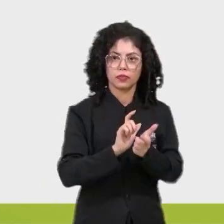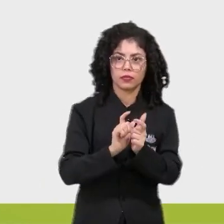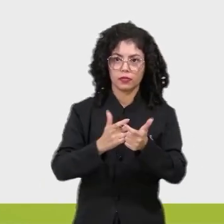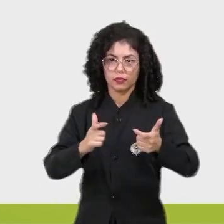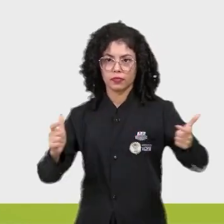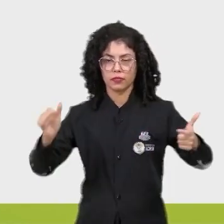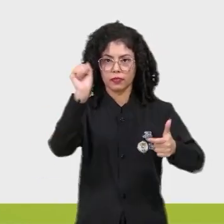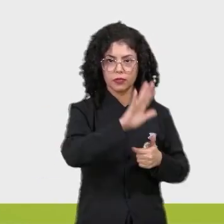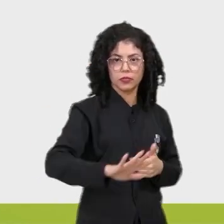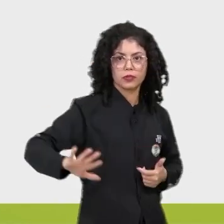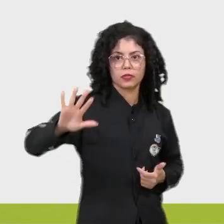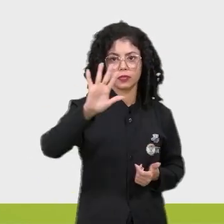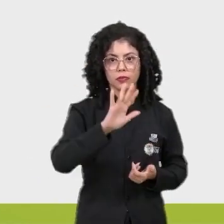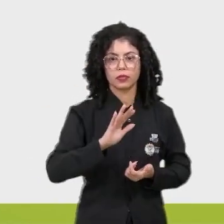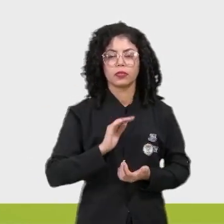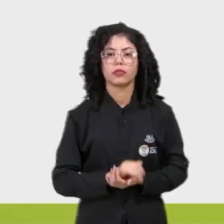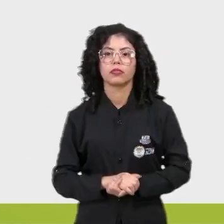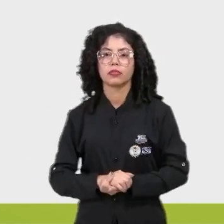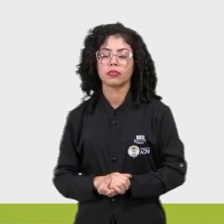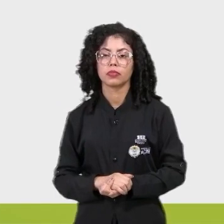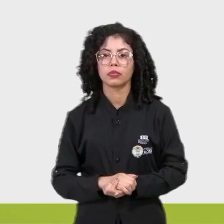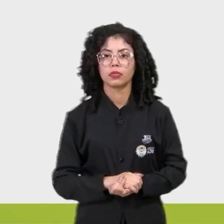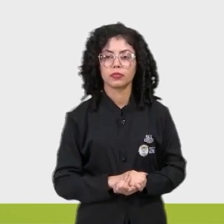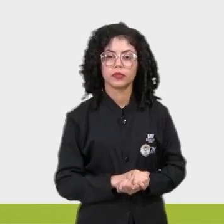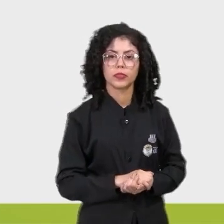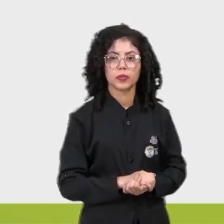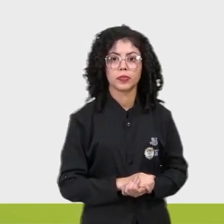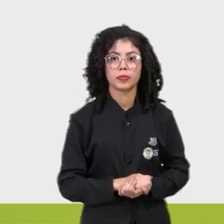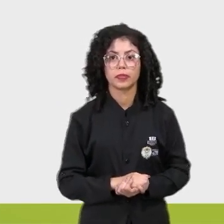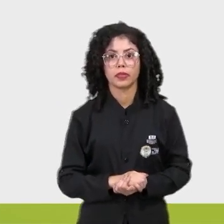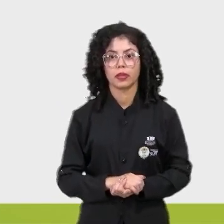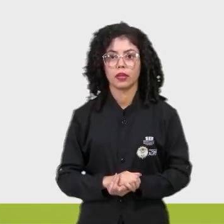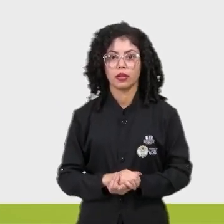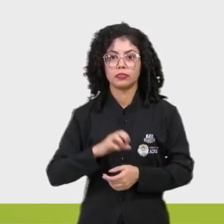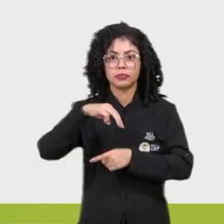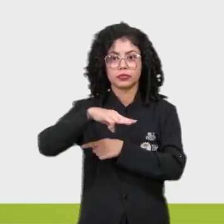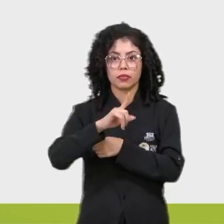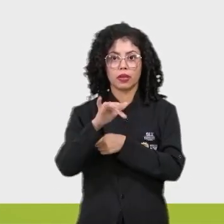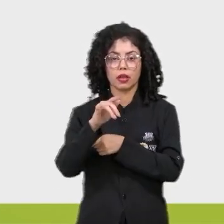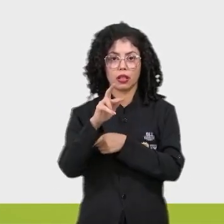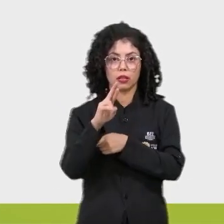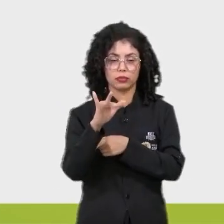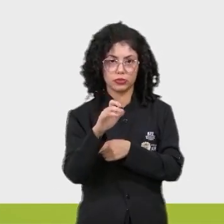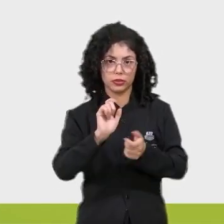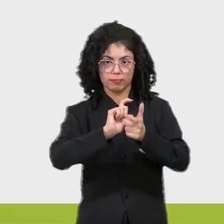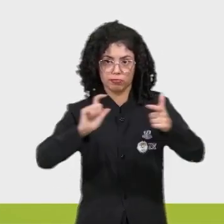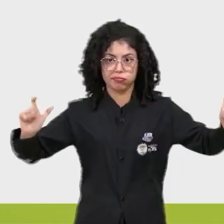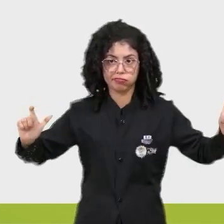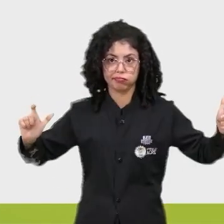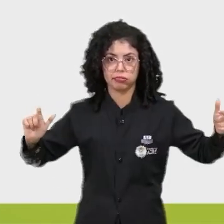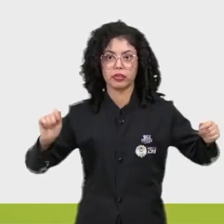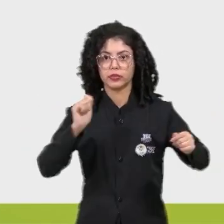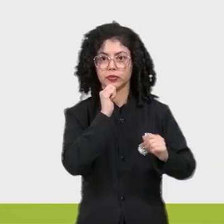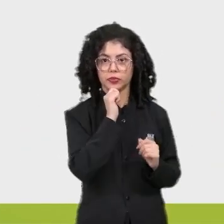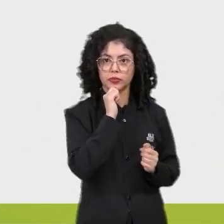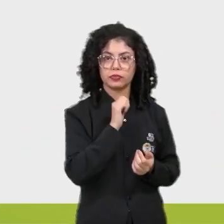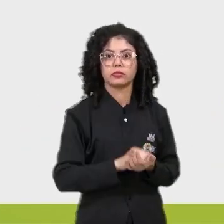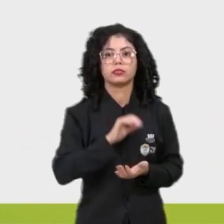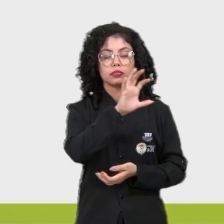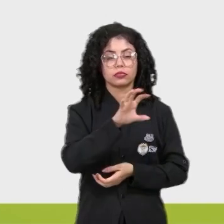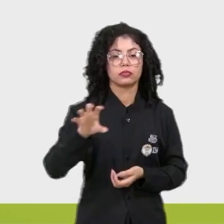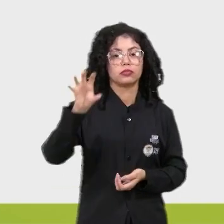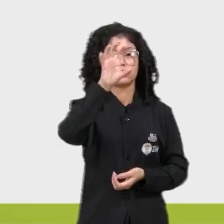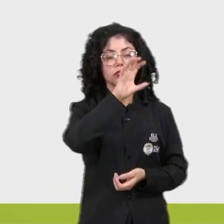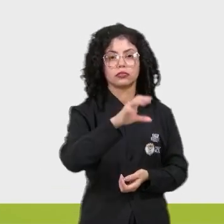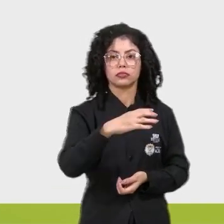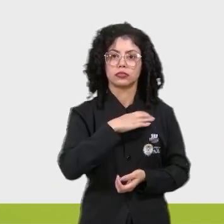ser global ou metrópole nacional, como vocês vão ver daqui a pouco. Temos a megalópole, temos a região